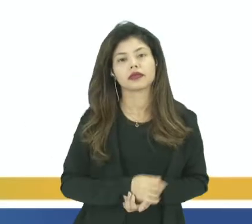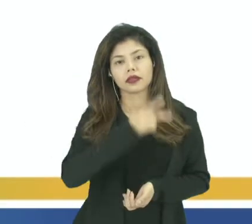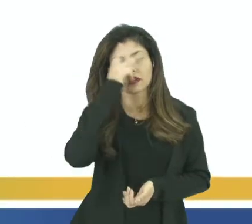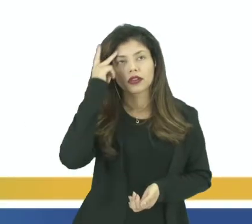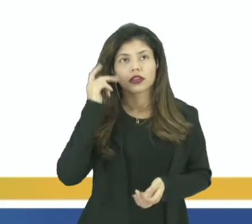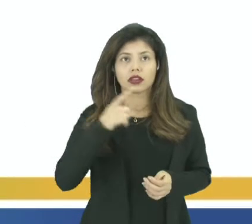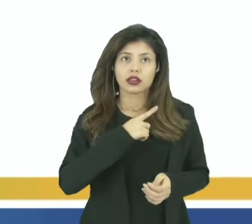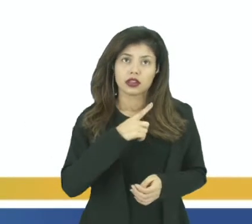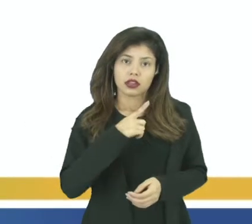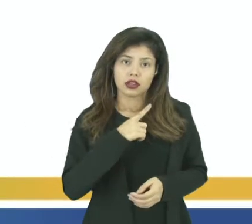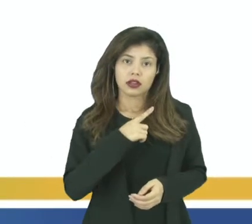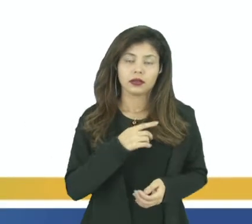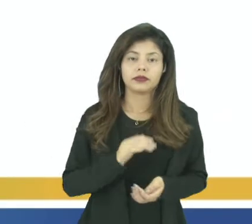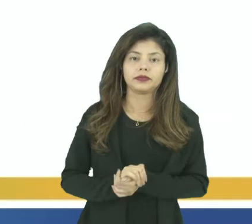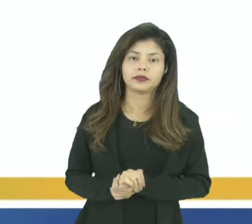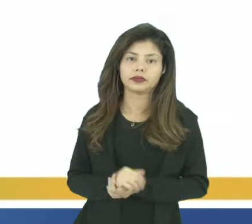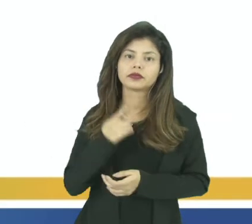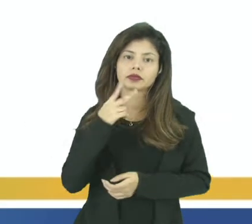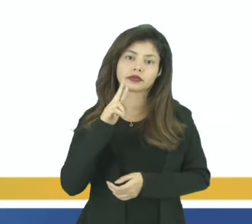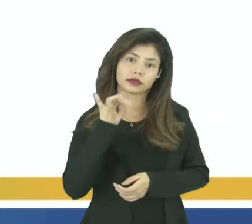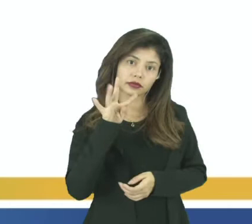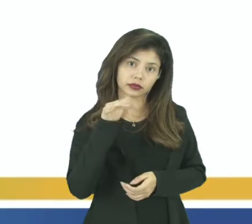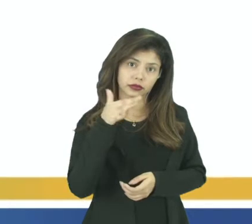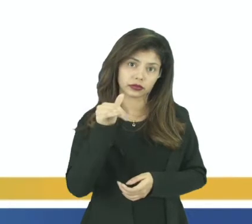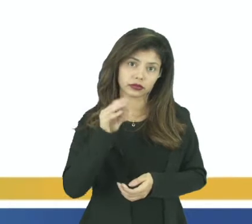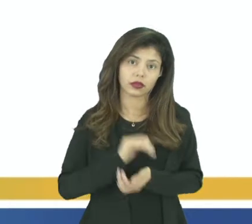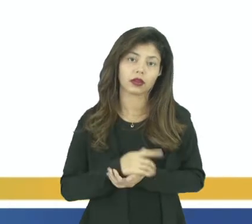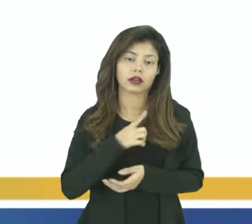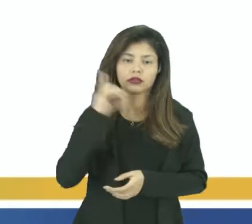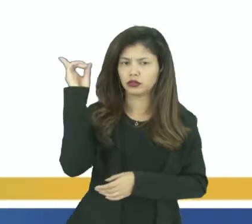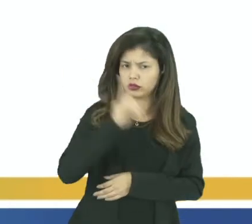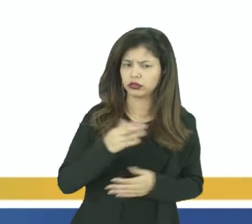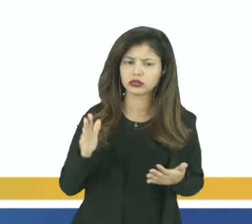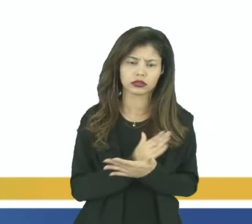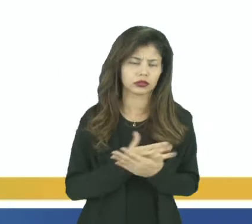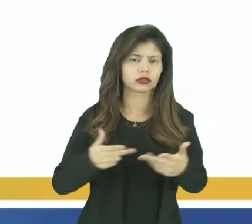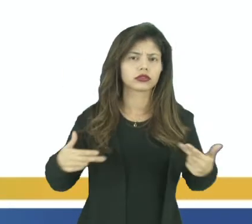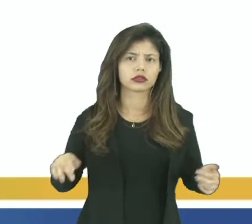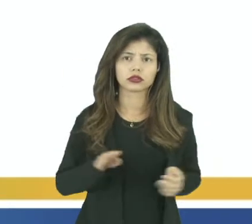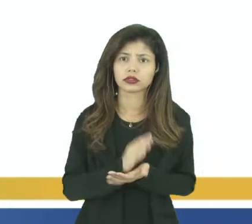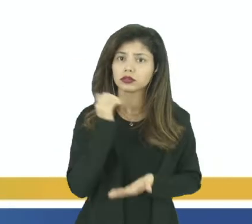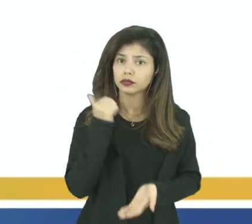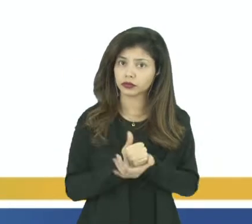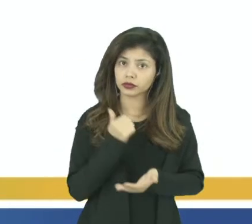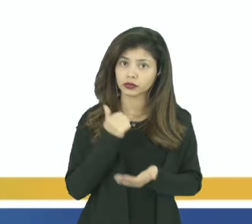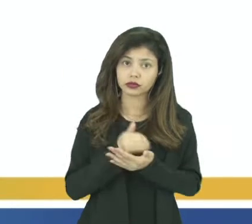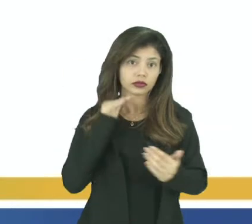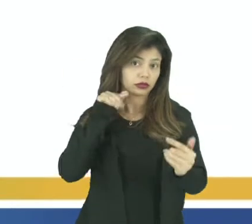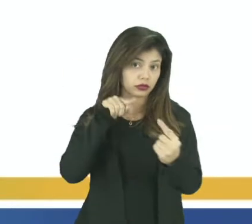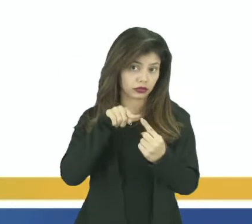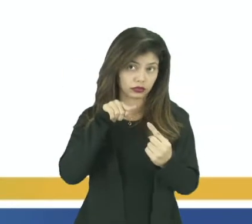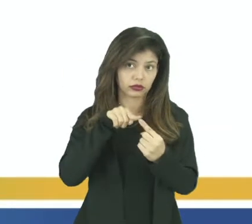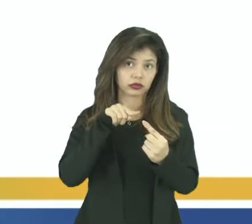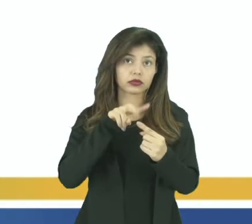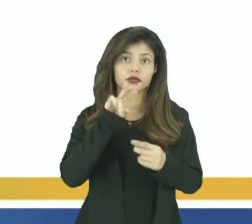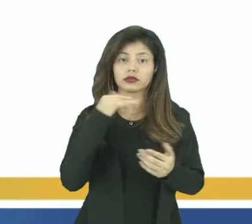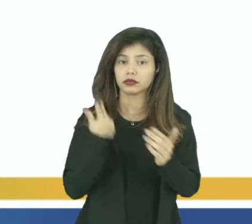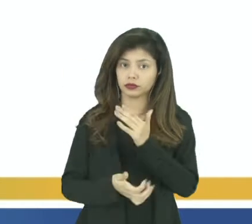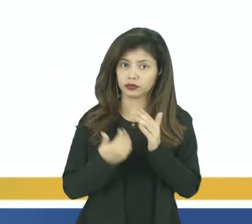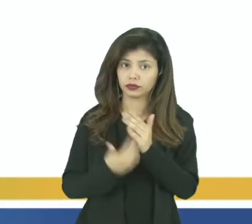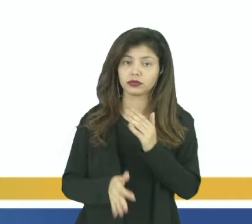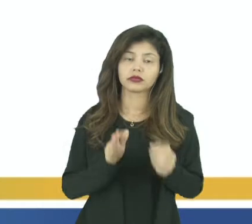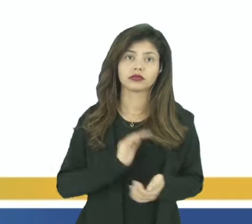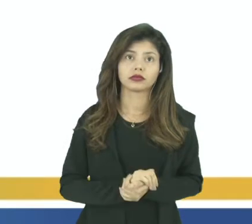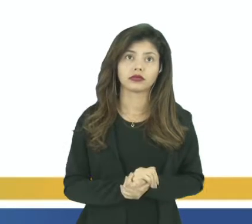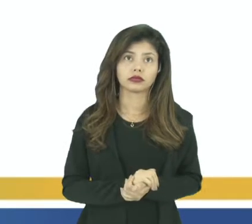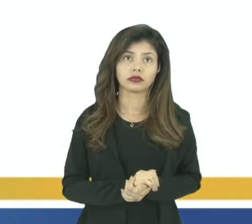pessoas para proteção, para ter direito a algumas coisas, e nesse acordo houve, claro que houve perda. No caso,